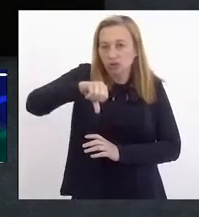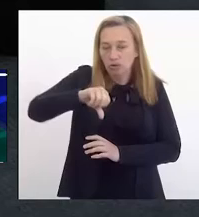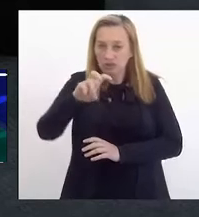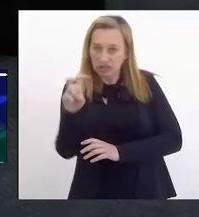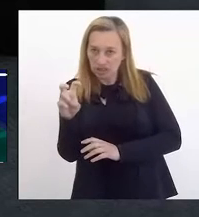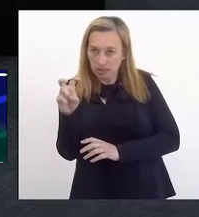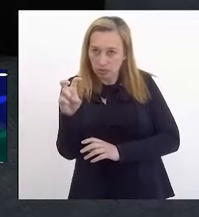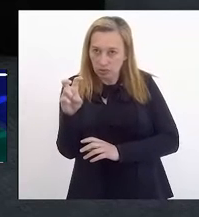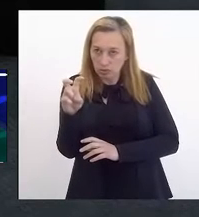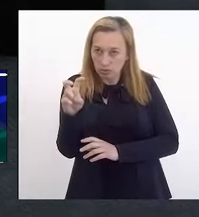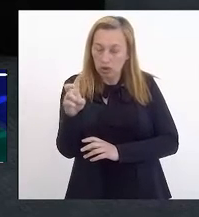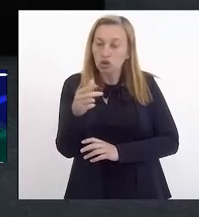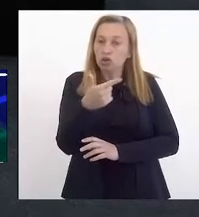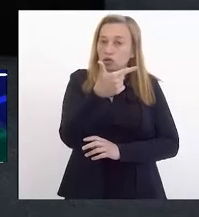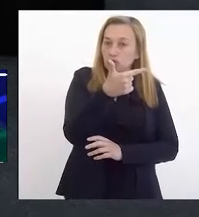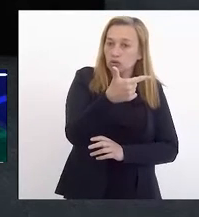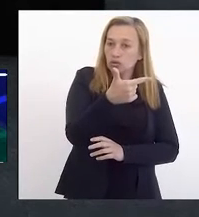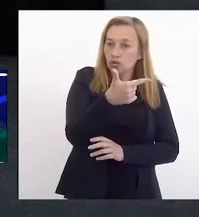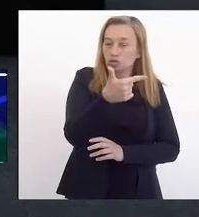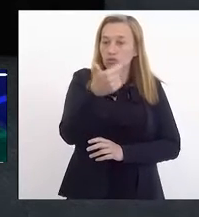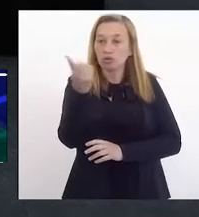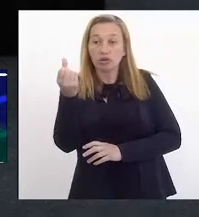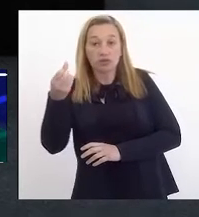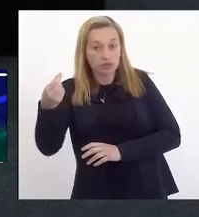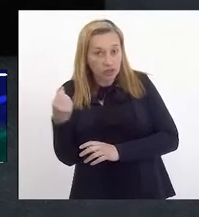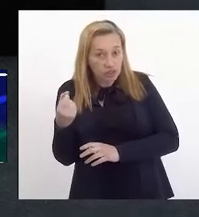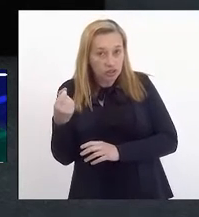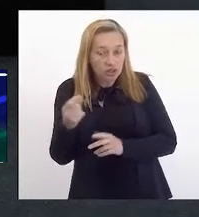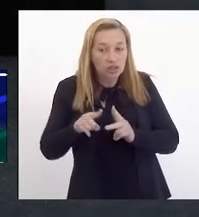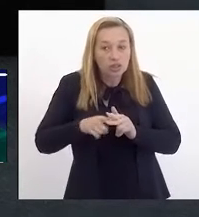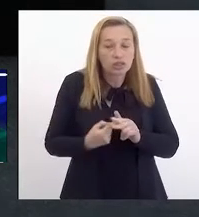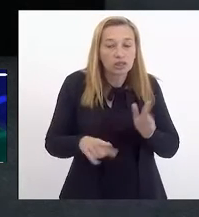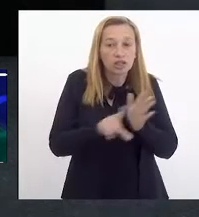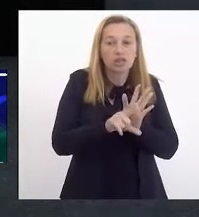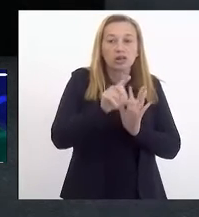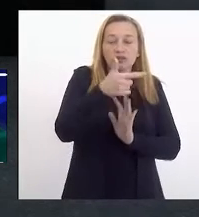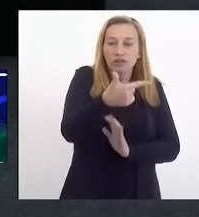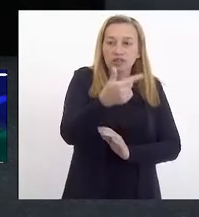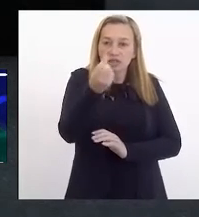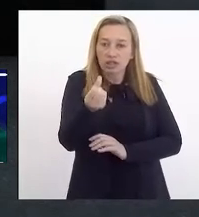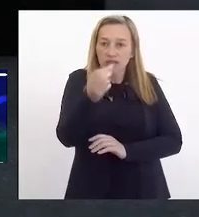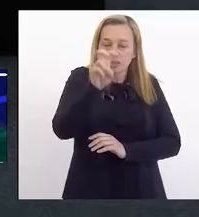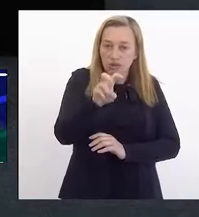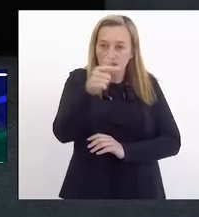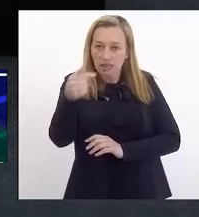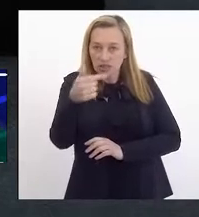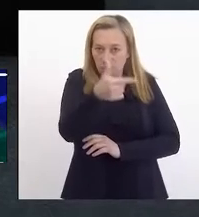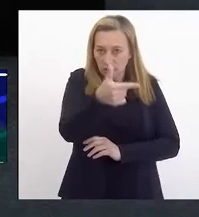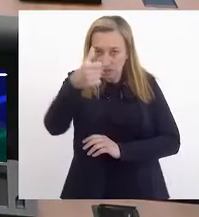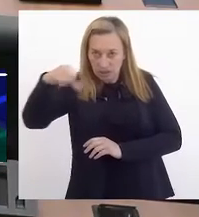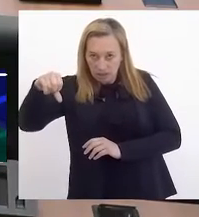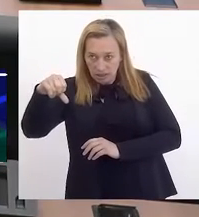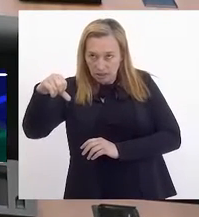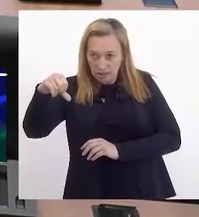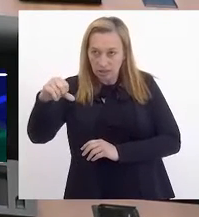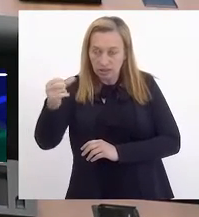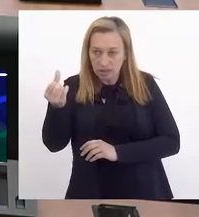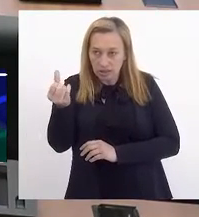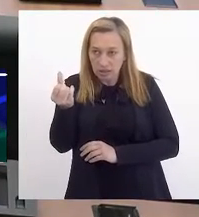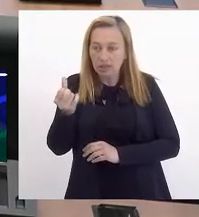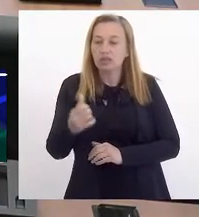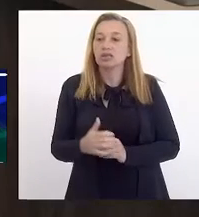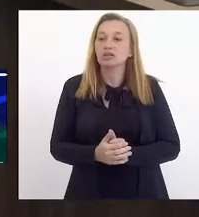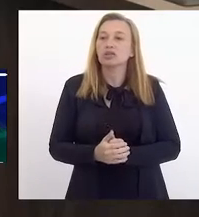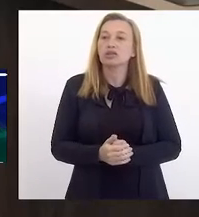8795, de 2020, que altera a Lei 2657-96 para disciplinar a